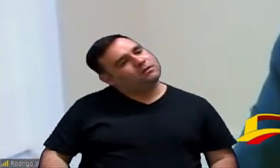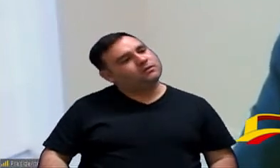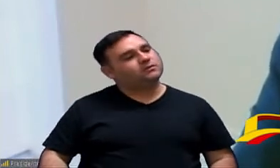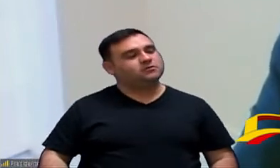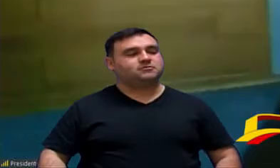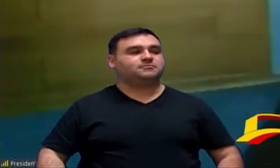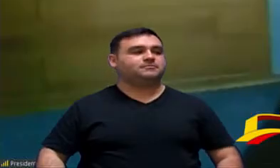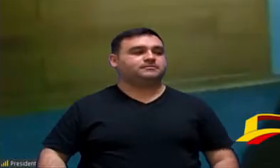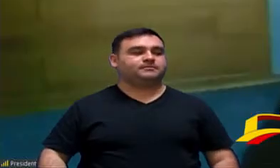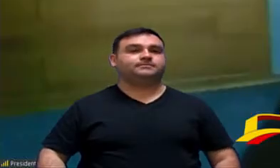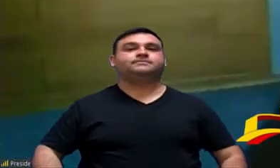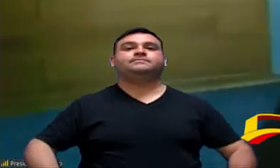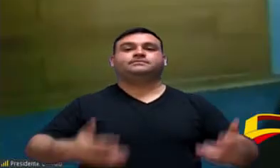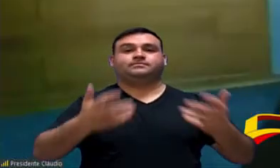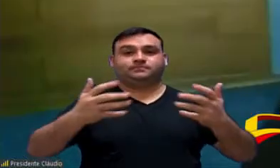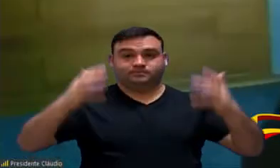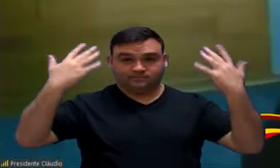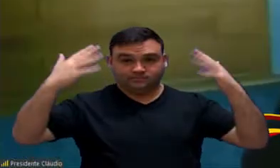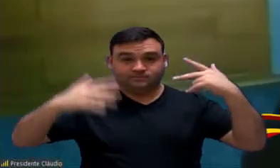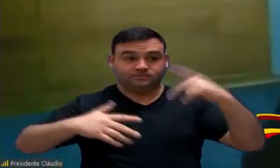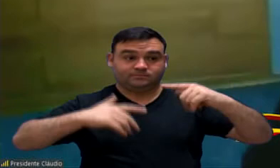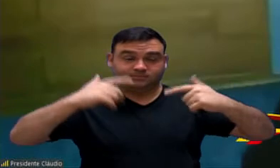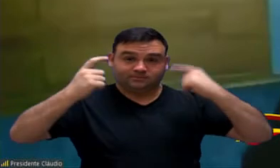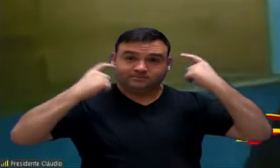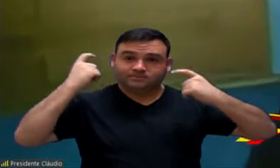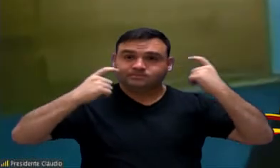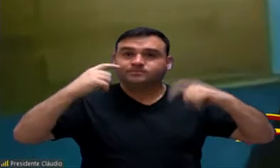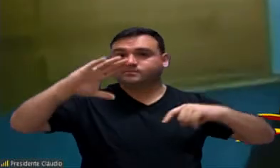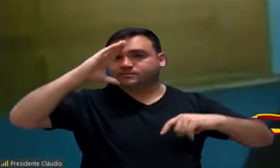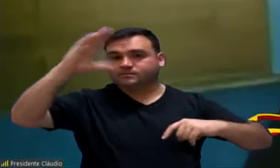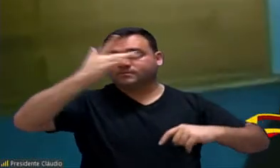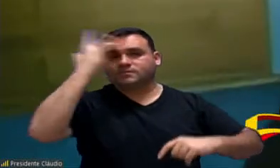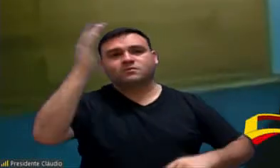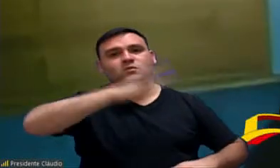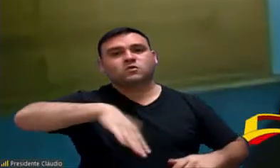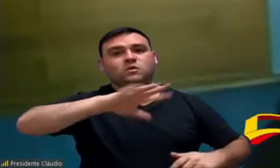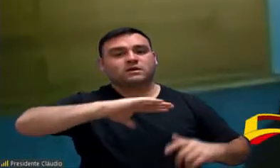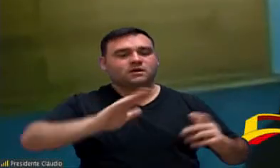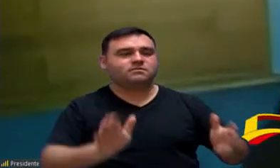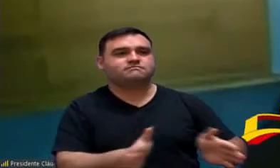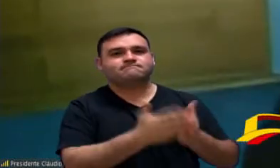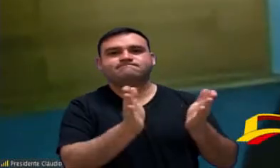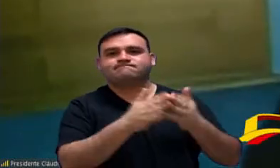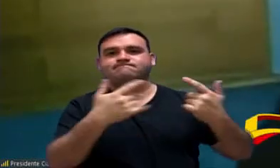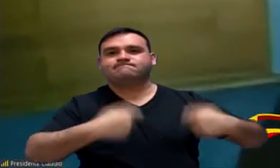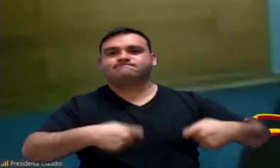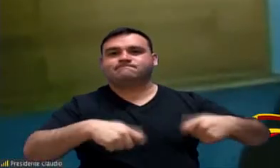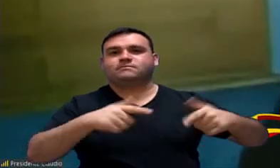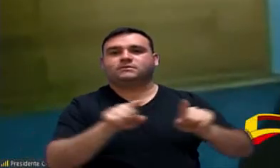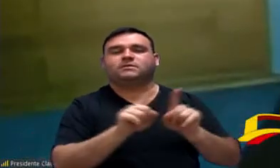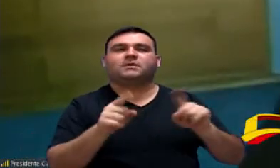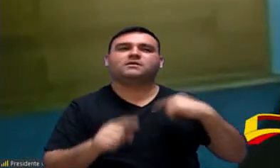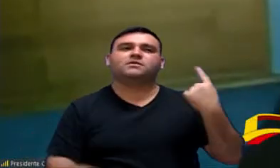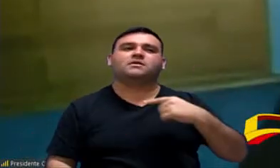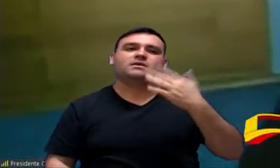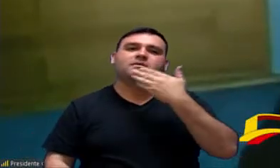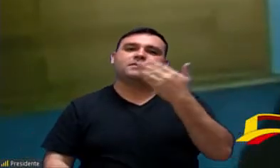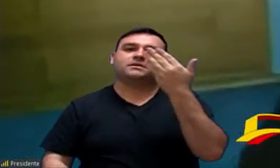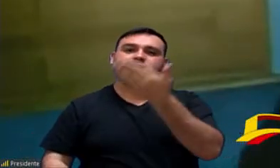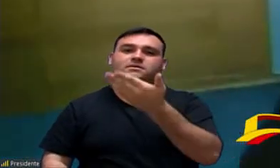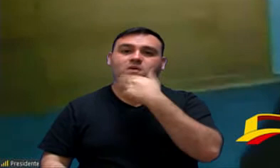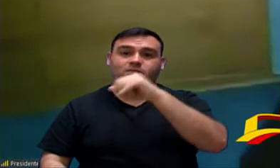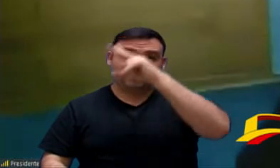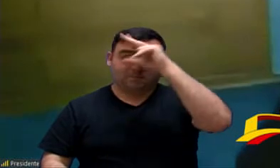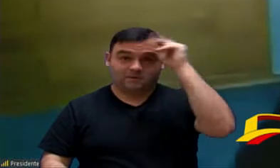Quero parabenizar a Vossa Excelência por essa preocupação, principalmente com as pessoas que mais precisam. Nós fizemos aí um pedido ao